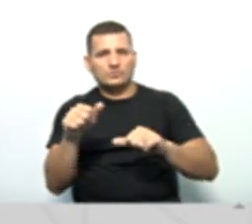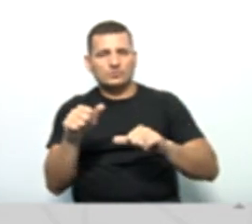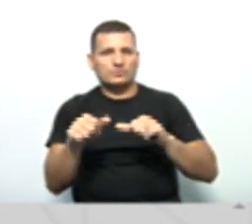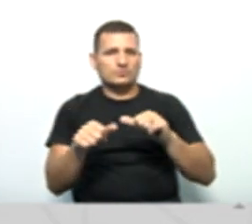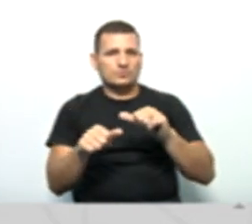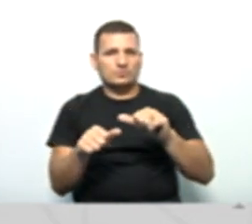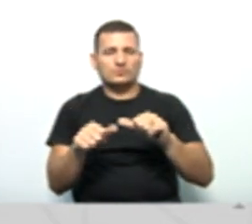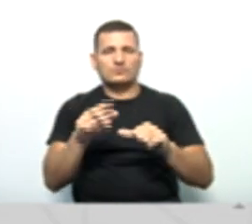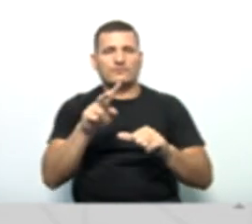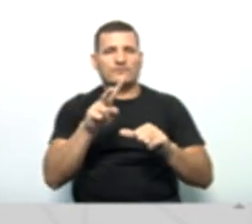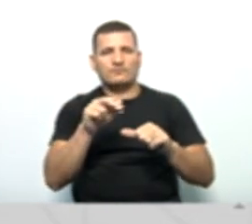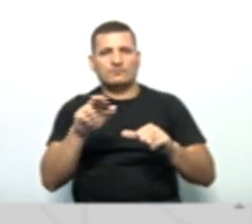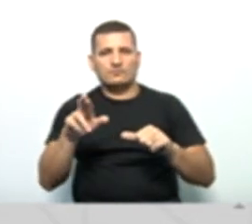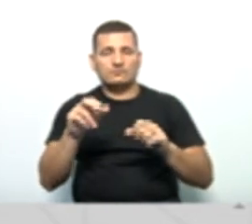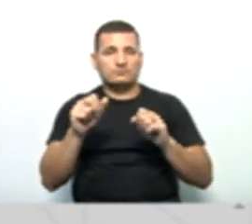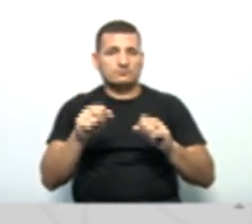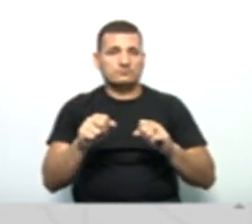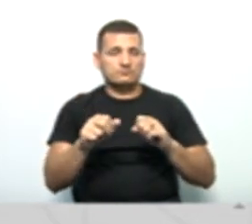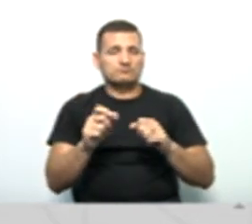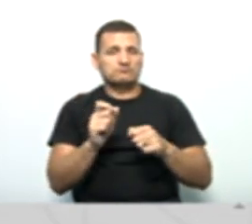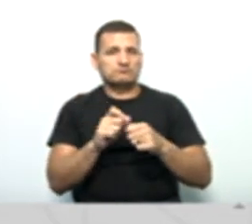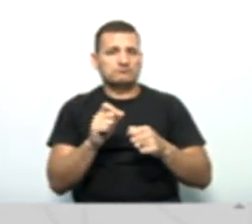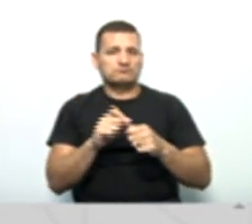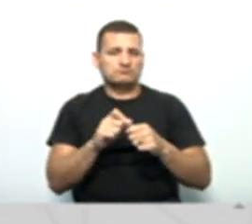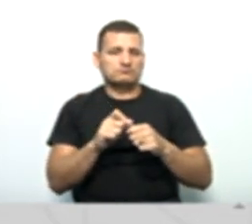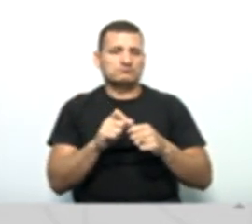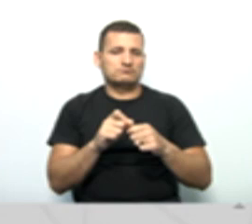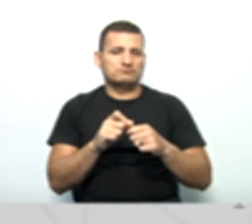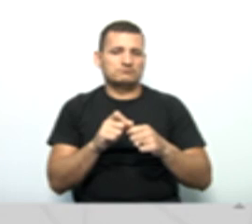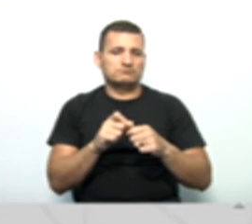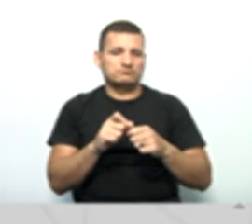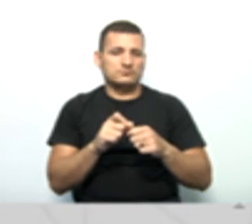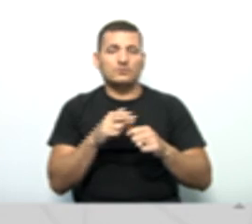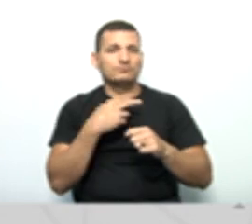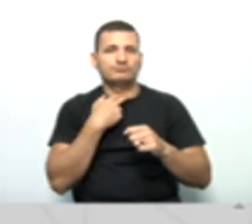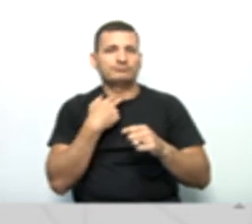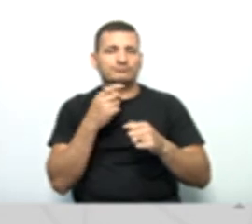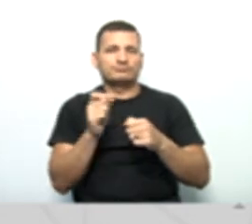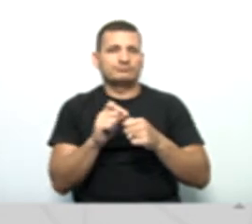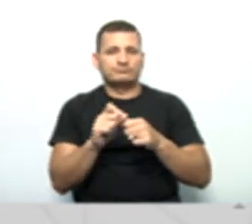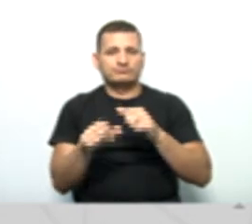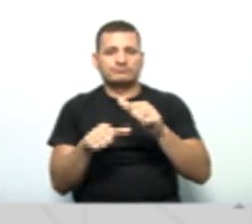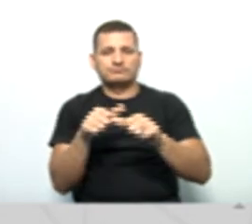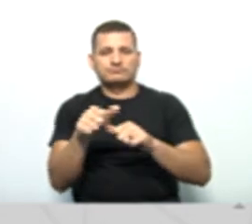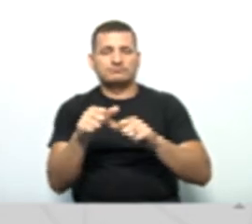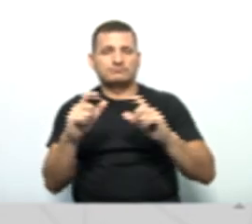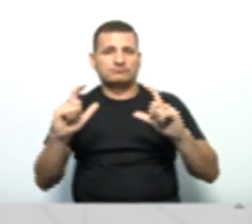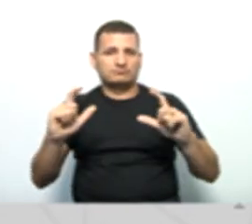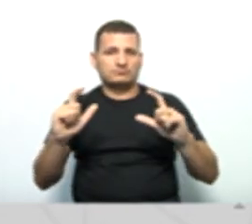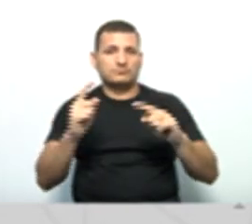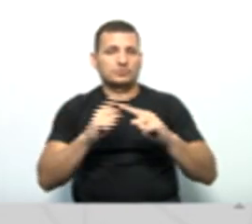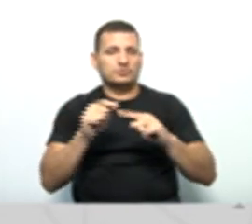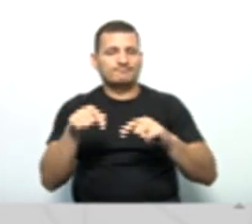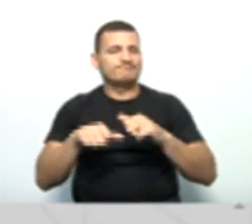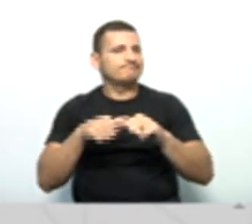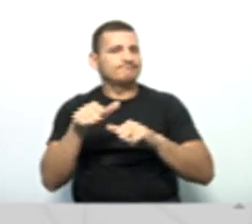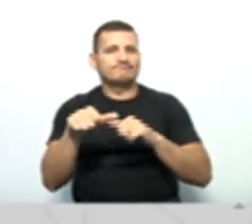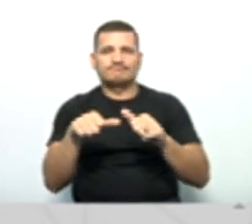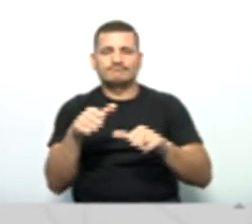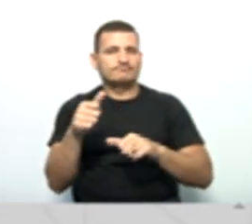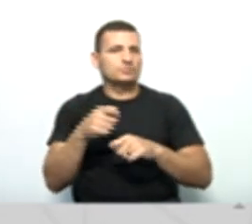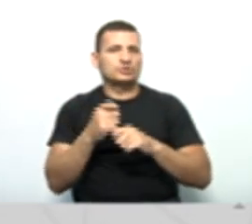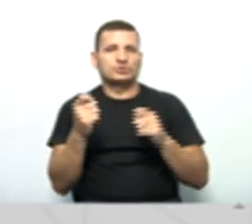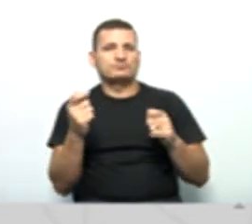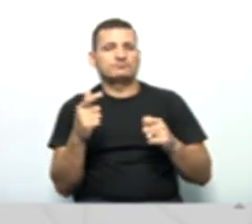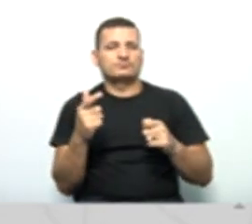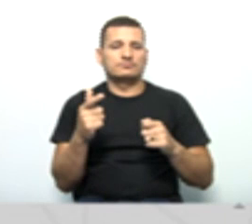pode fazer a alteração, você não pode fazer a alteração da tupla, porque ela é imutável. Mas você pode fazer